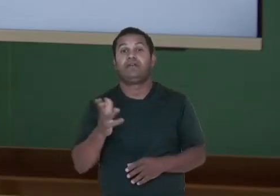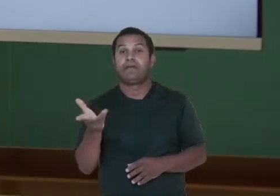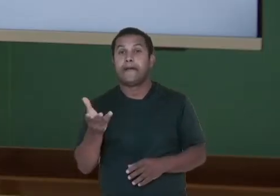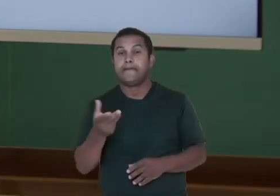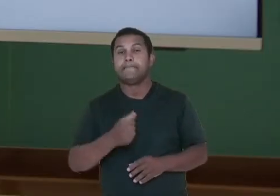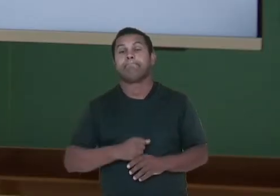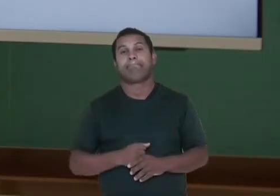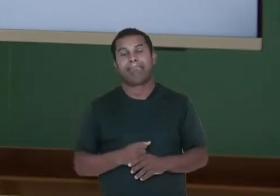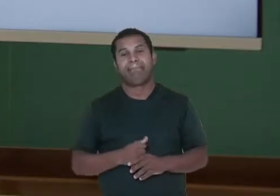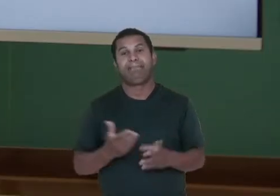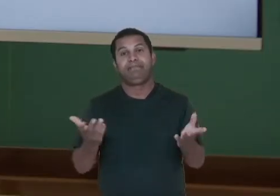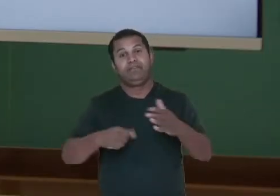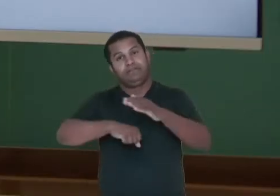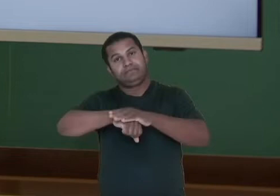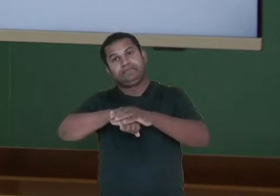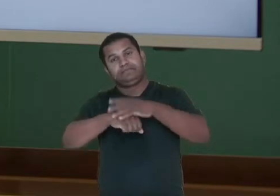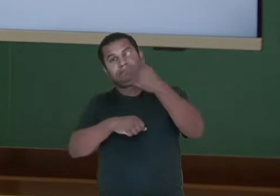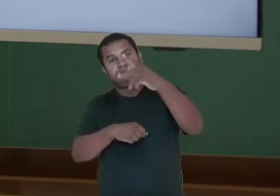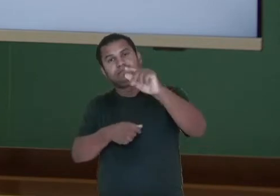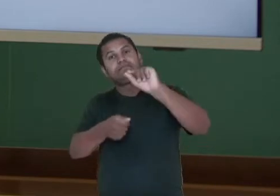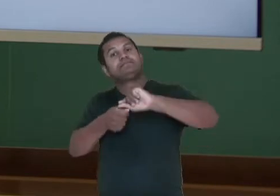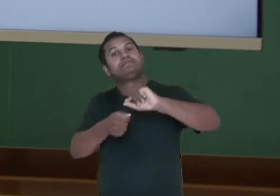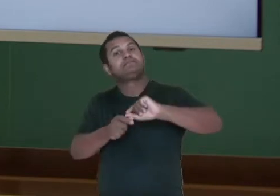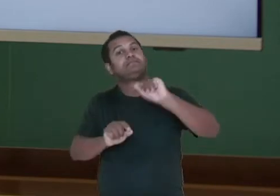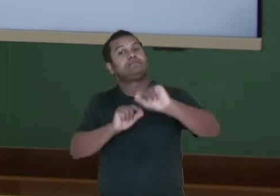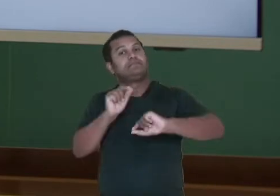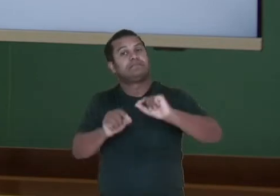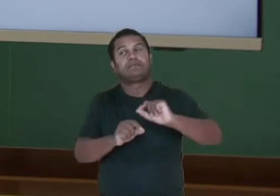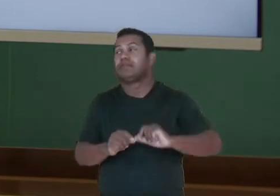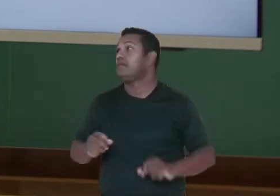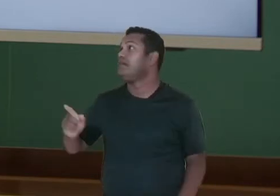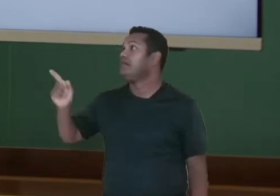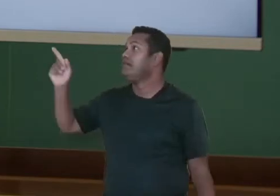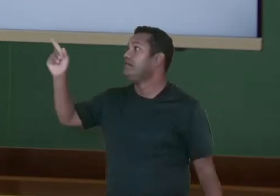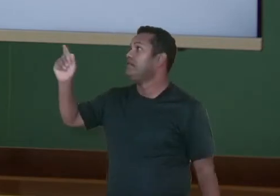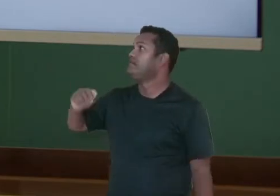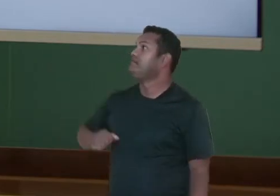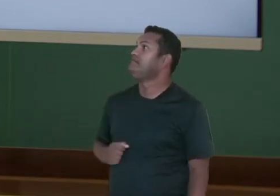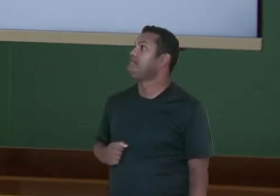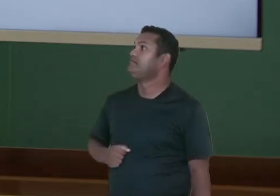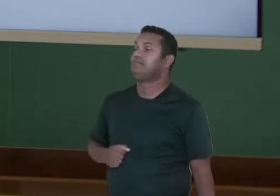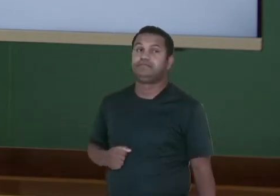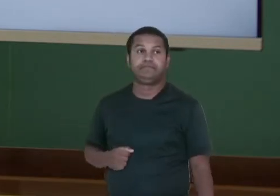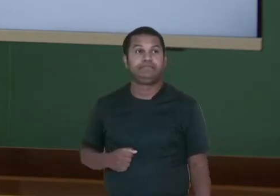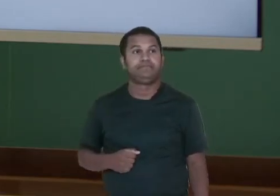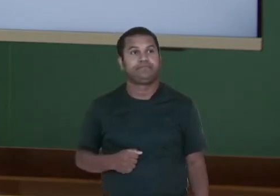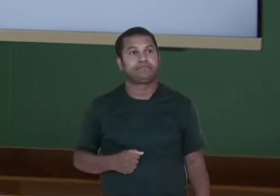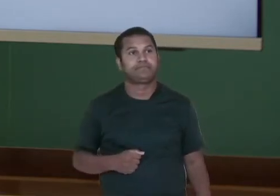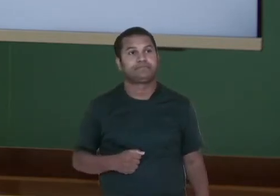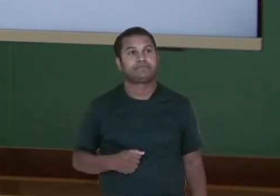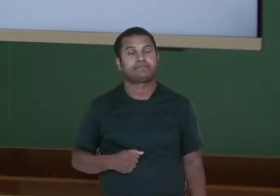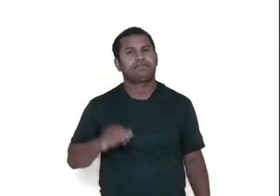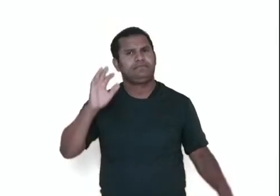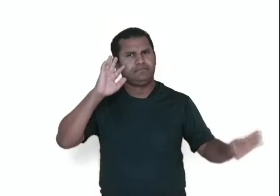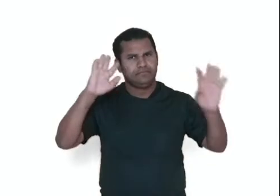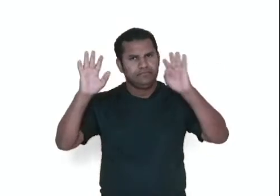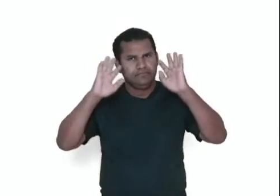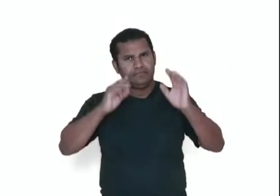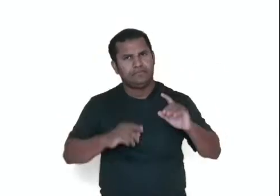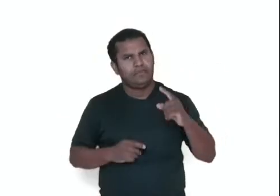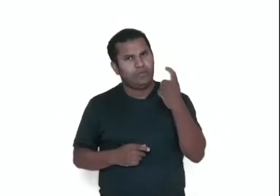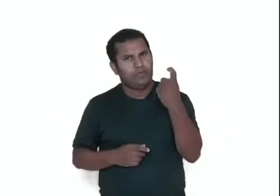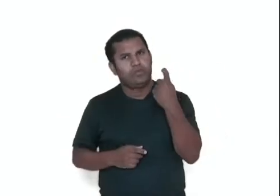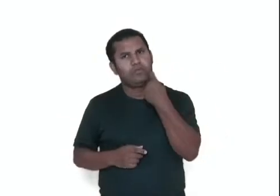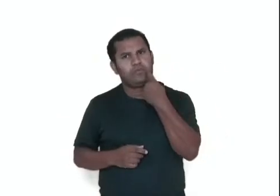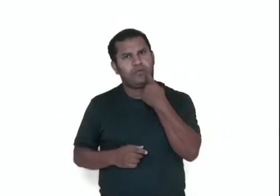Para a gente poder entender um pouquinho melhor sobre isso, eu vou fazer com vocês um exercício aqui, ó. Tá? Então, acompanhando. Um peixe de